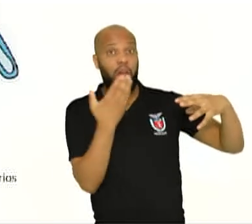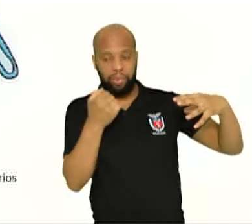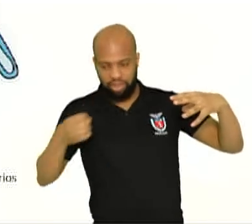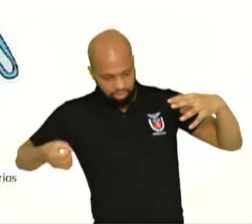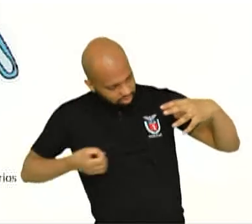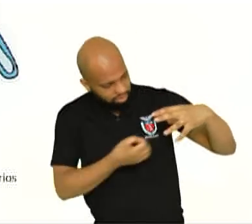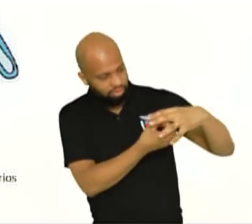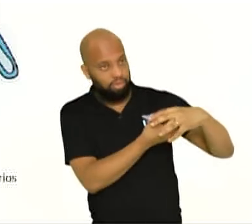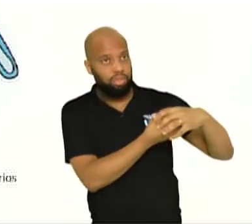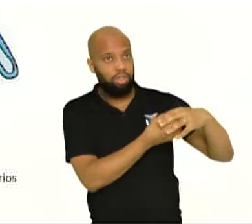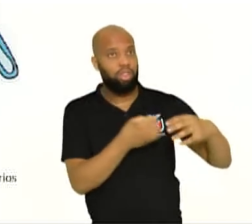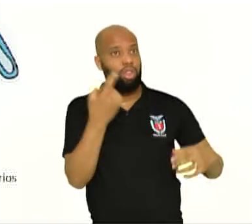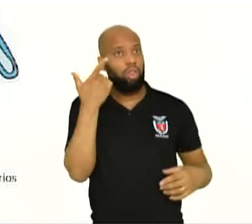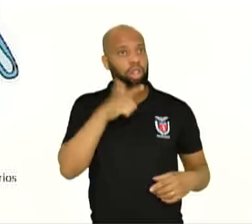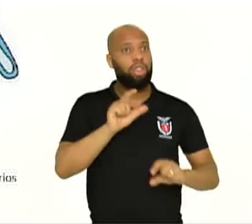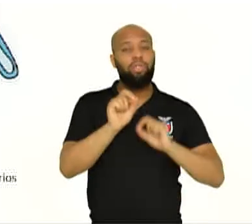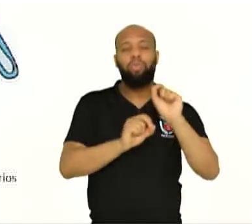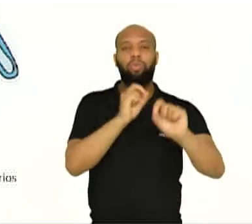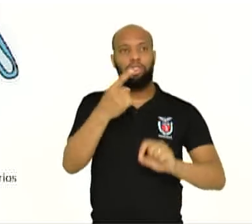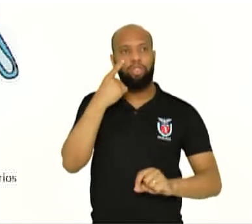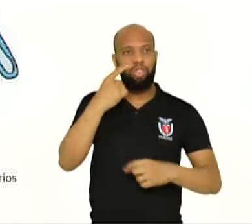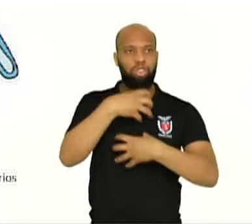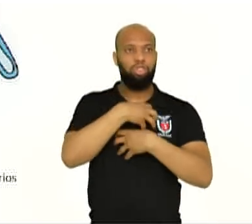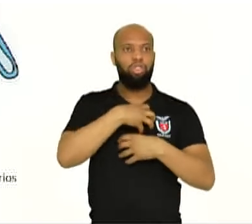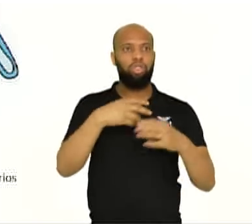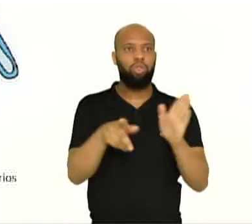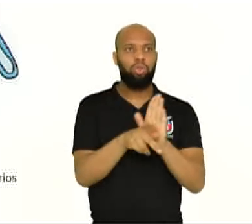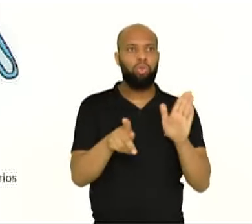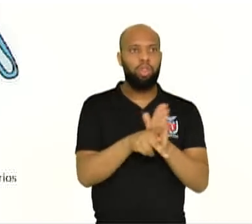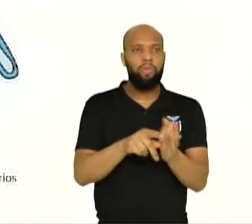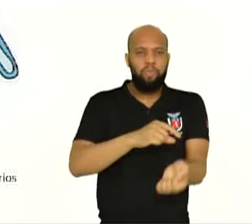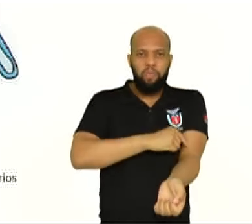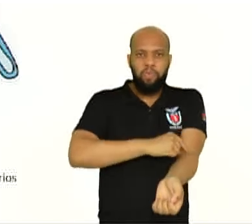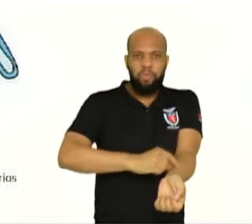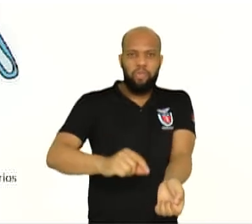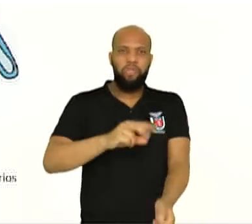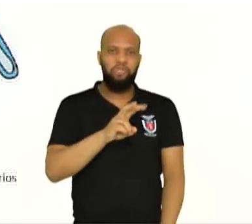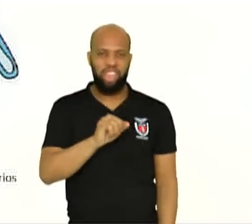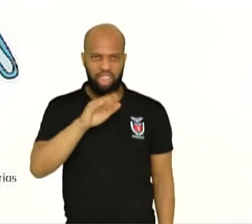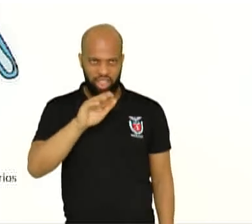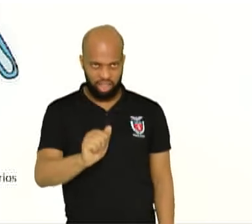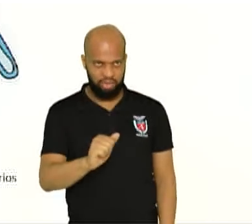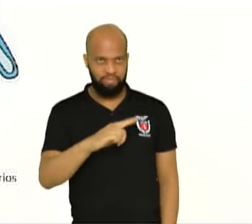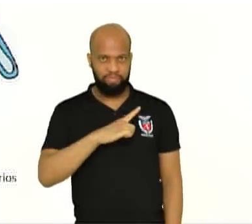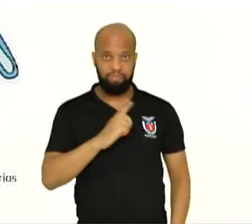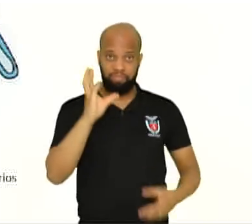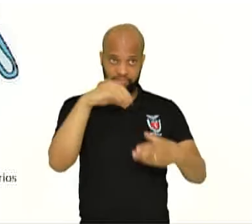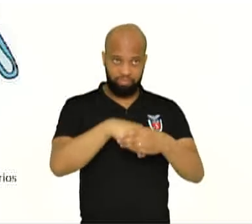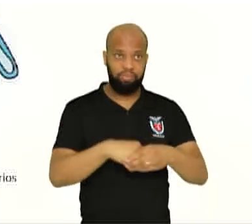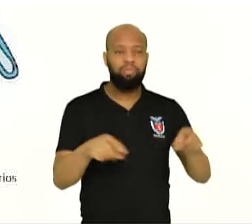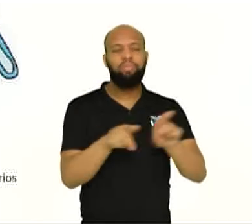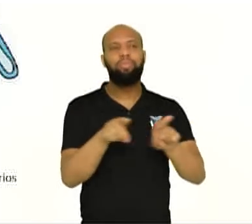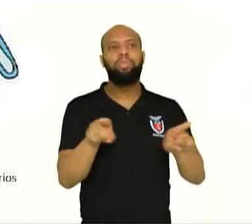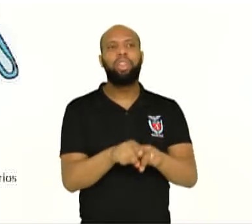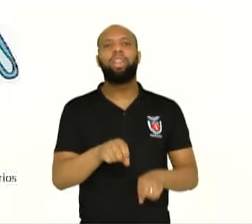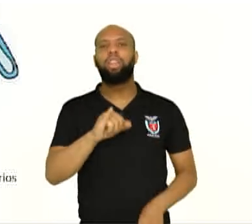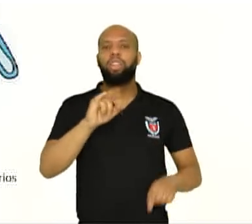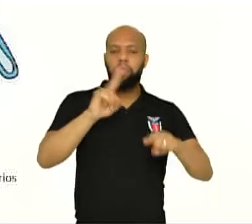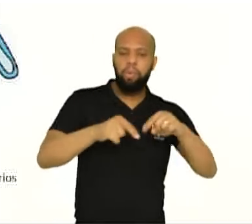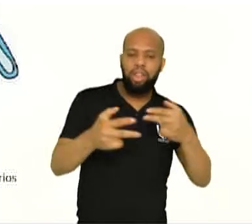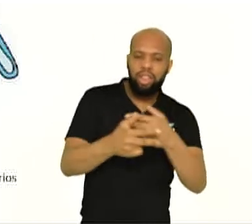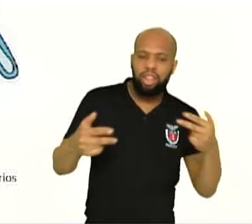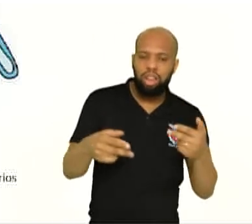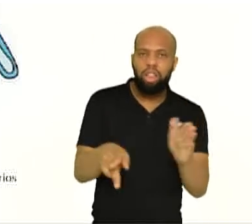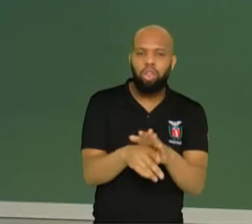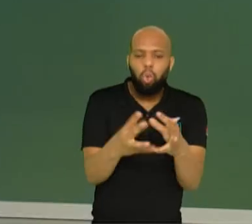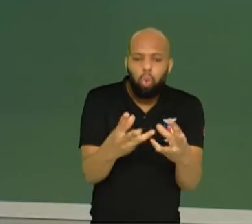cavidade gastrovascular dele, que eu te comentei no slide anterior. E aí todos os materiais que não são digeridos